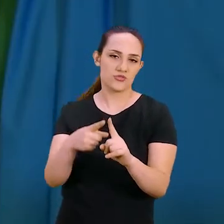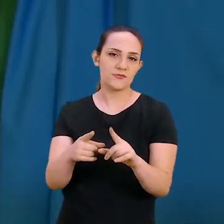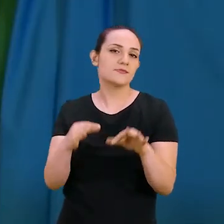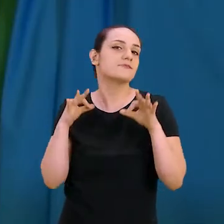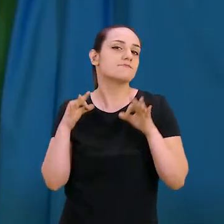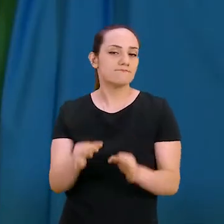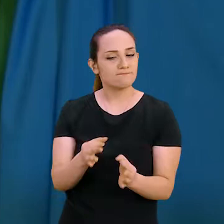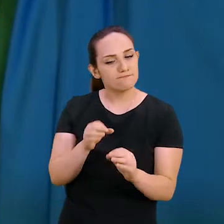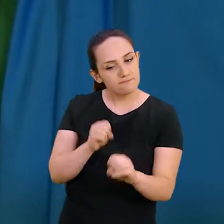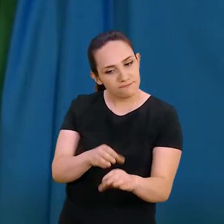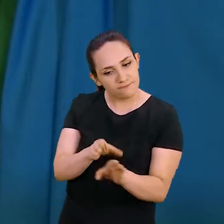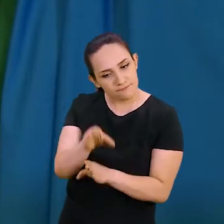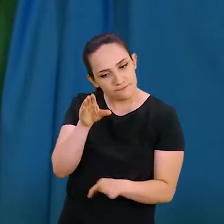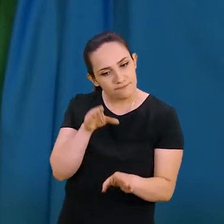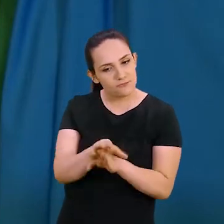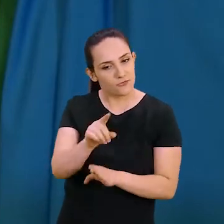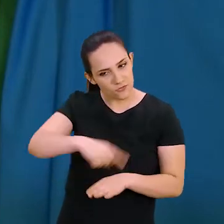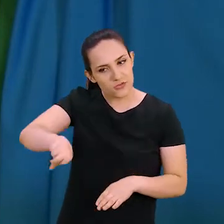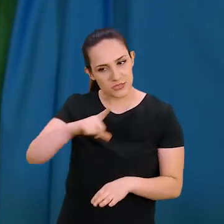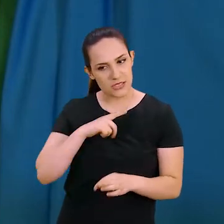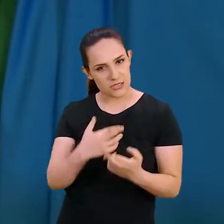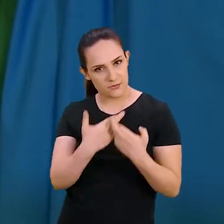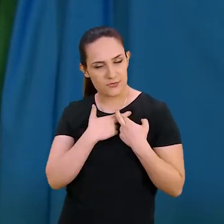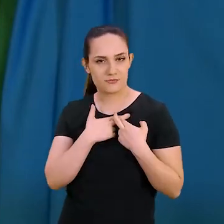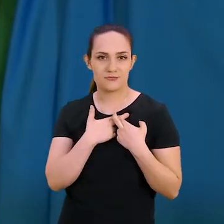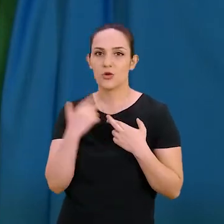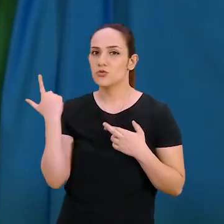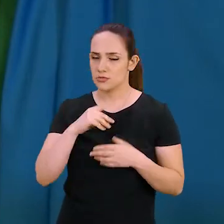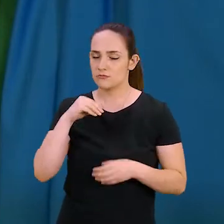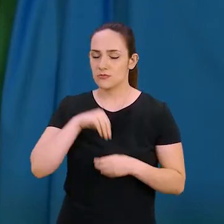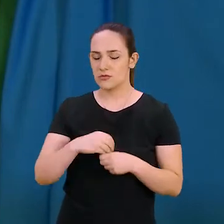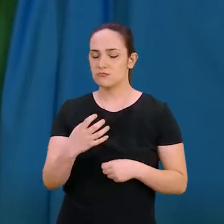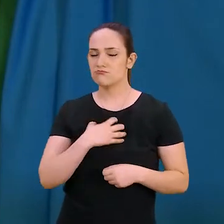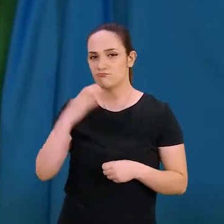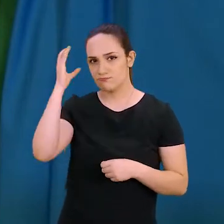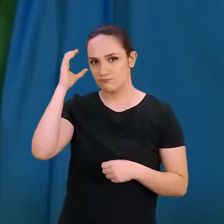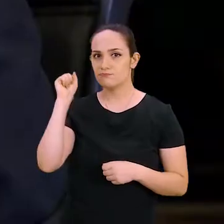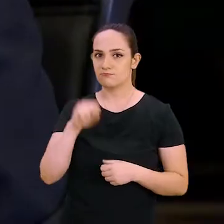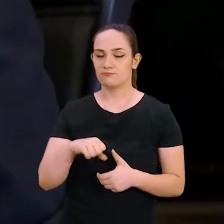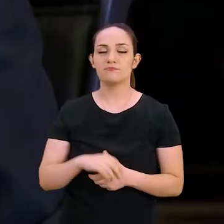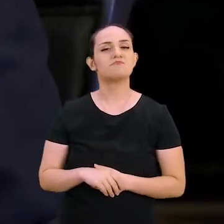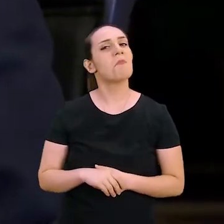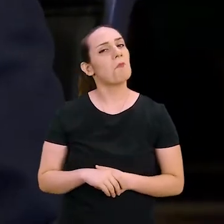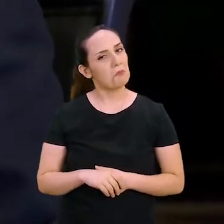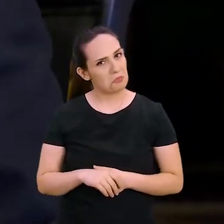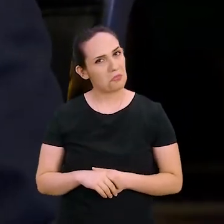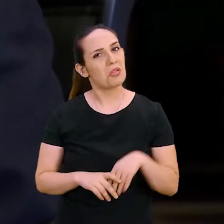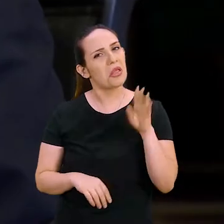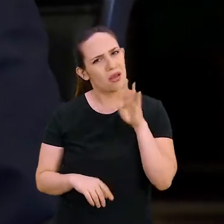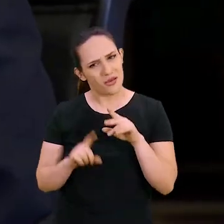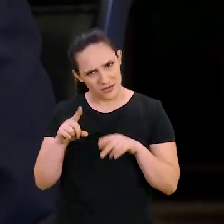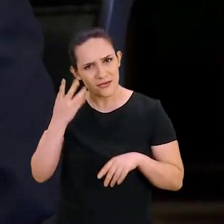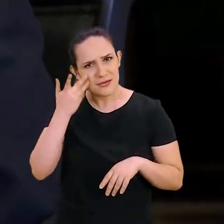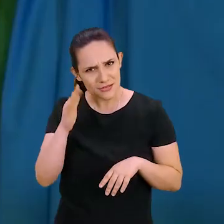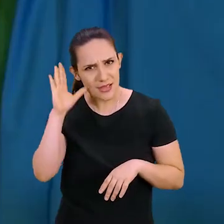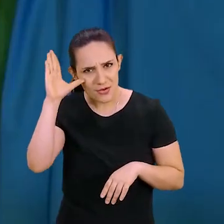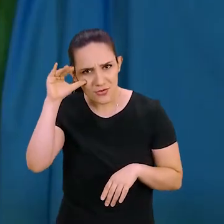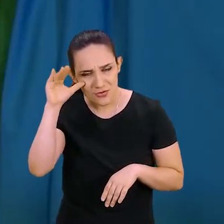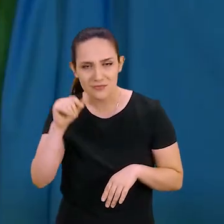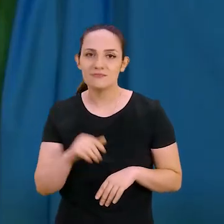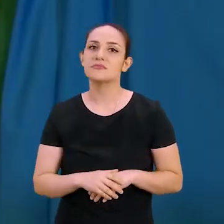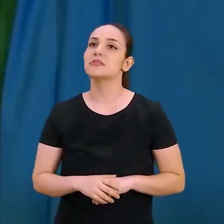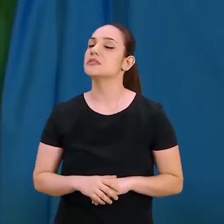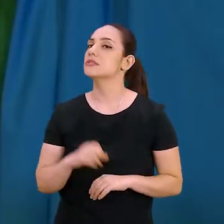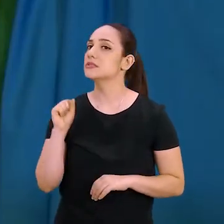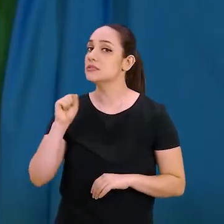uma certeza de que eles estavam levando algo. A gente conseguiu plantar alguma coisa nessas crianças. Que bacana. E eles são muito curiosos?